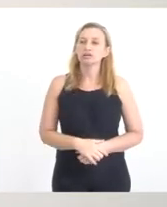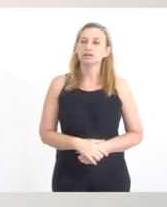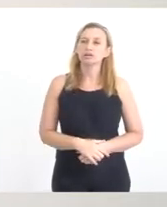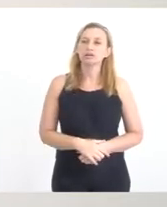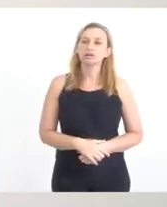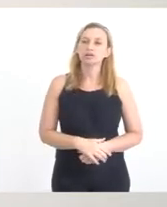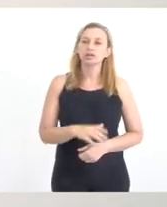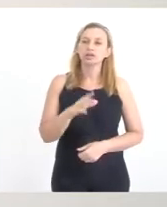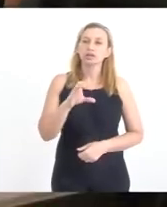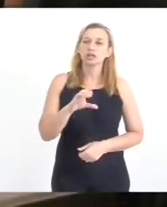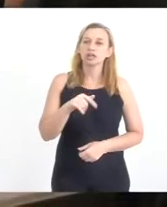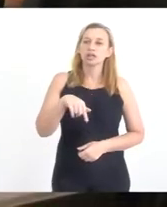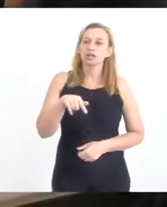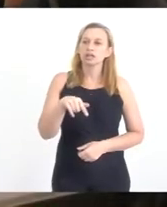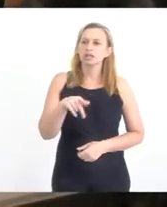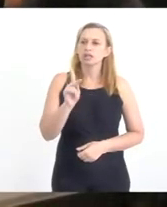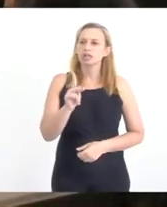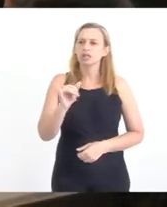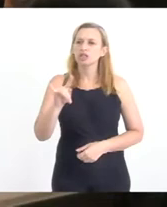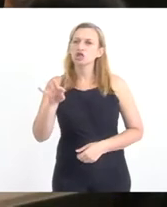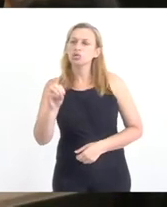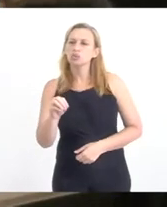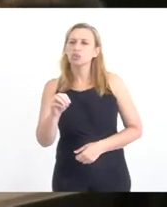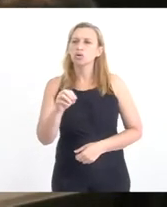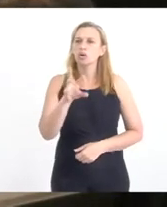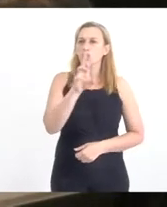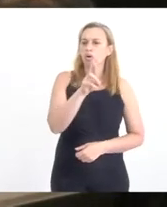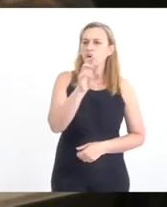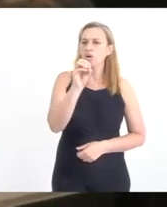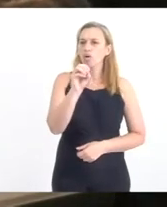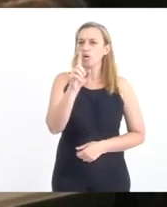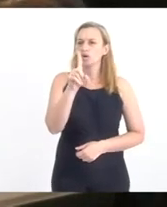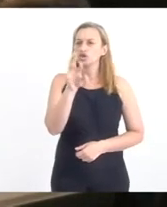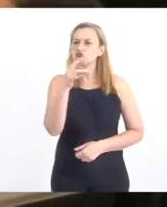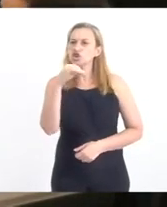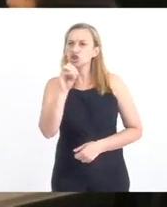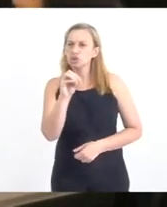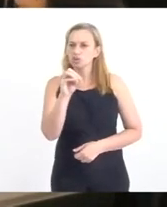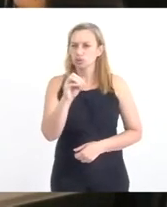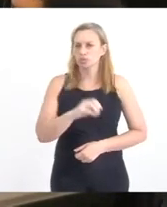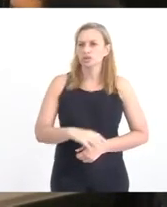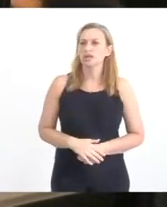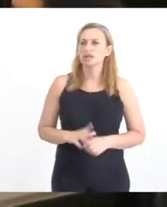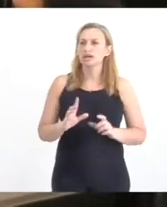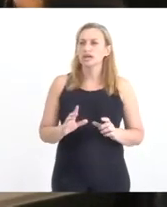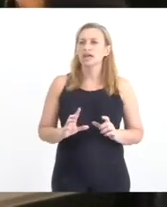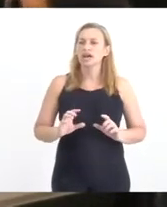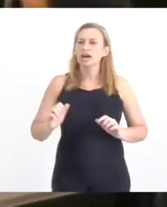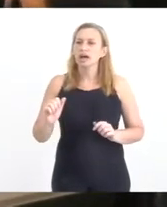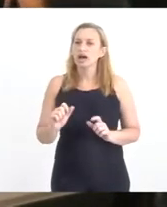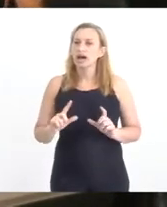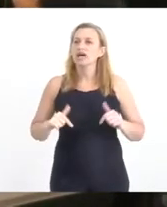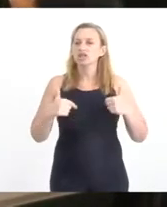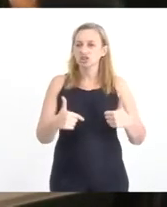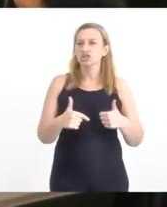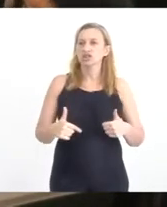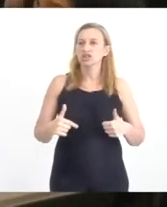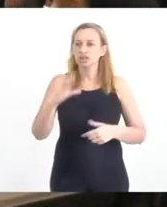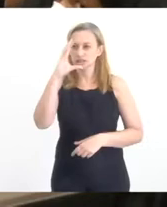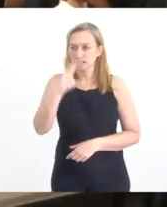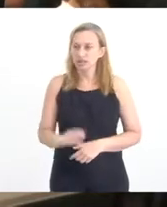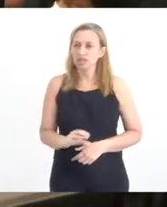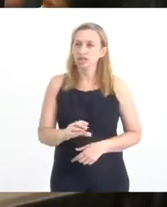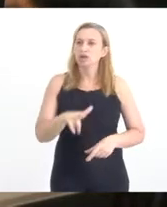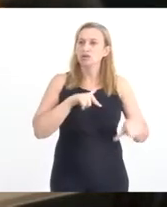do senhor Kiko né Rodrigo Afonso da ação da cidadania gente sabe que a soma cidadania tem um